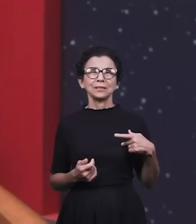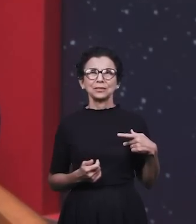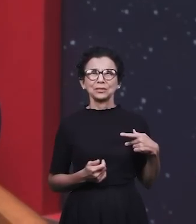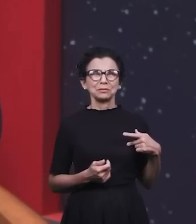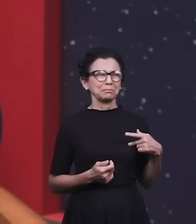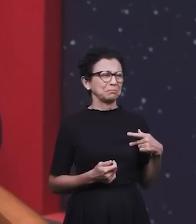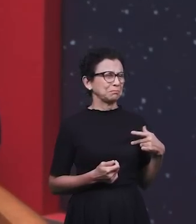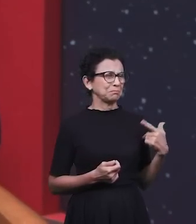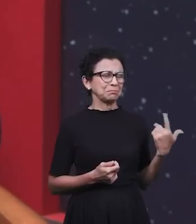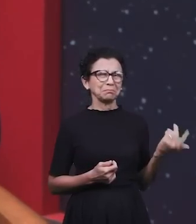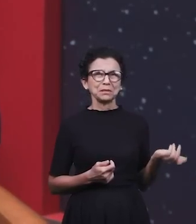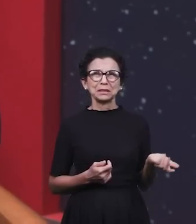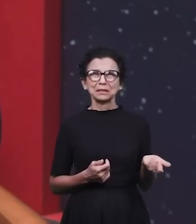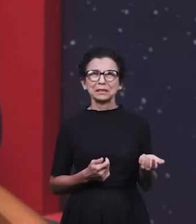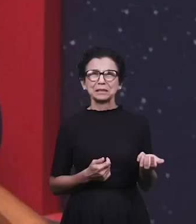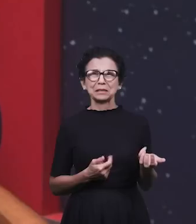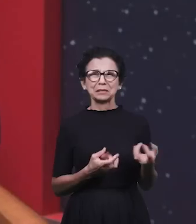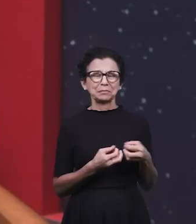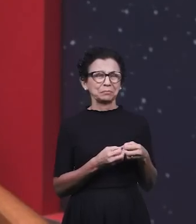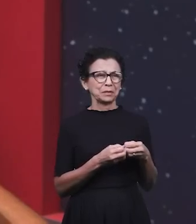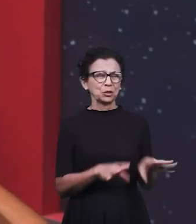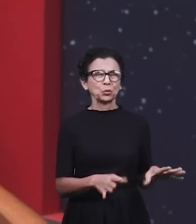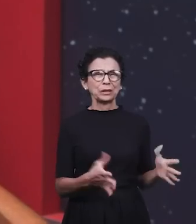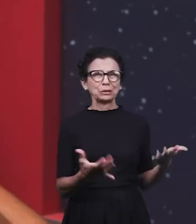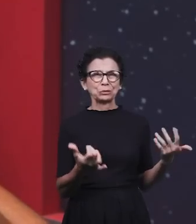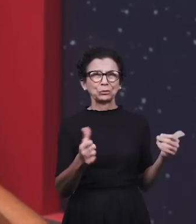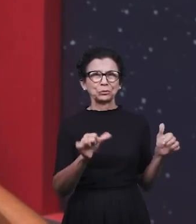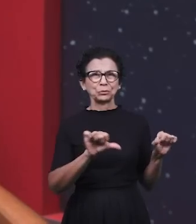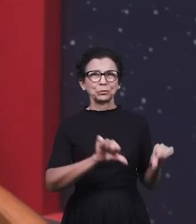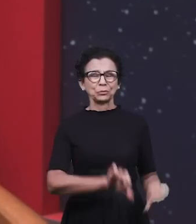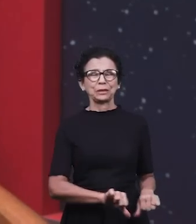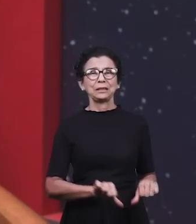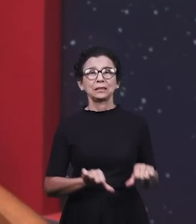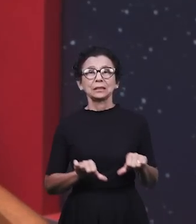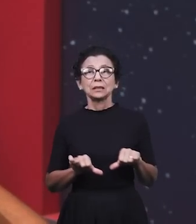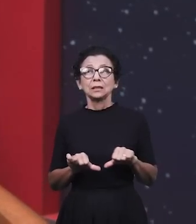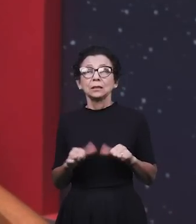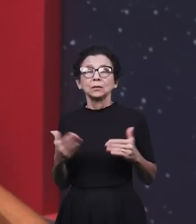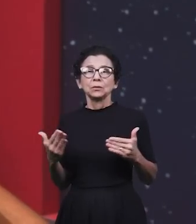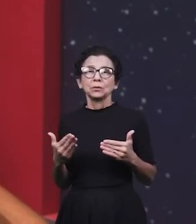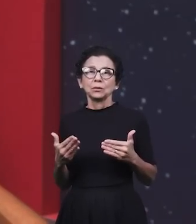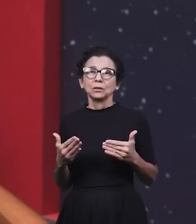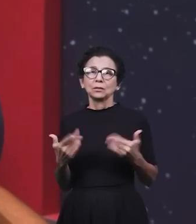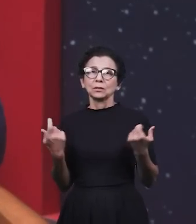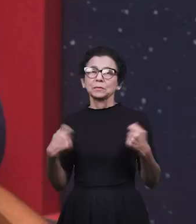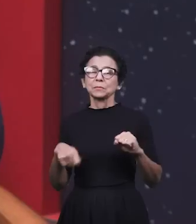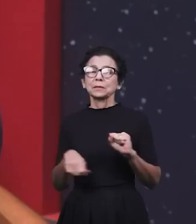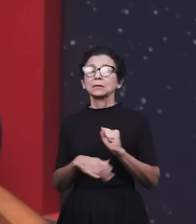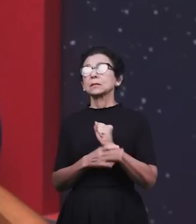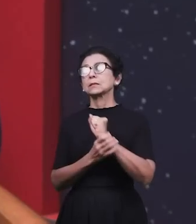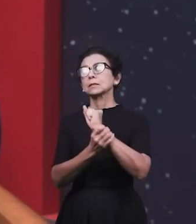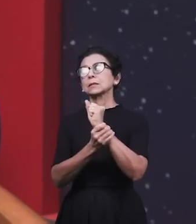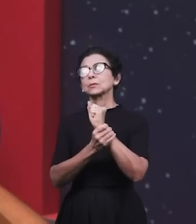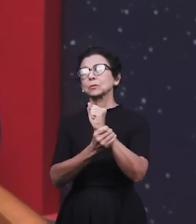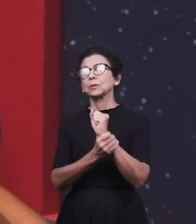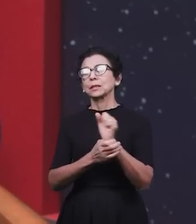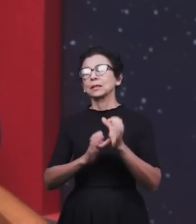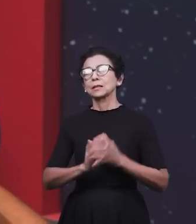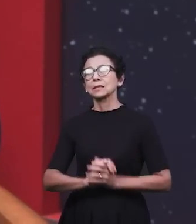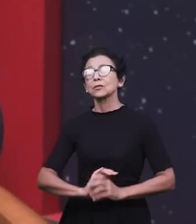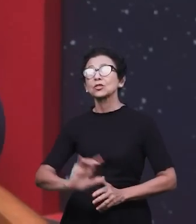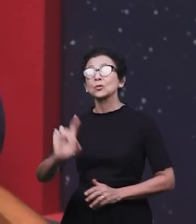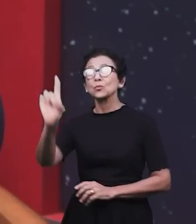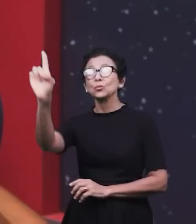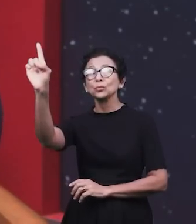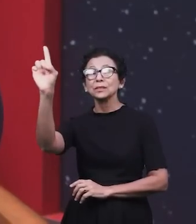desastre, tragédia, e nós estamos chegando num momento em que nós temos que ter a segurança de um governo que conhece todas as